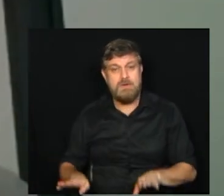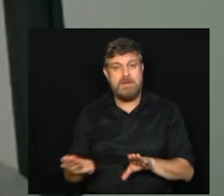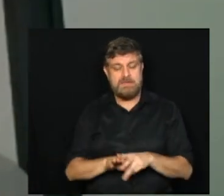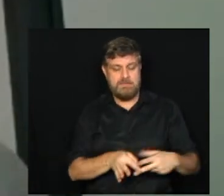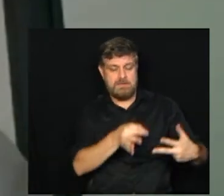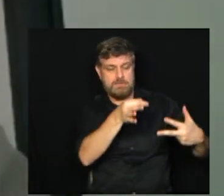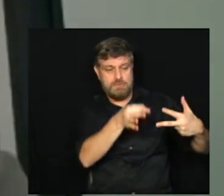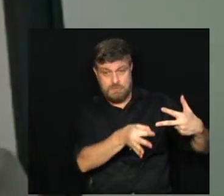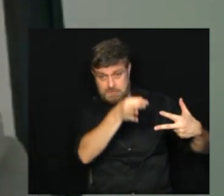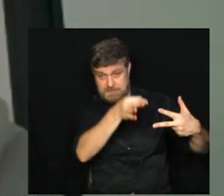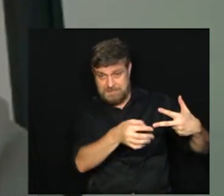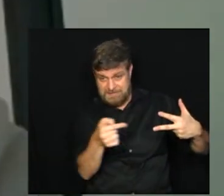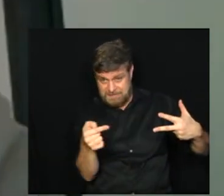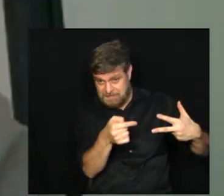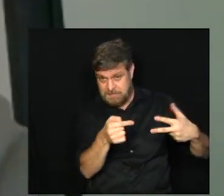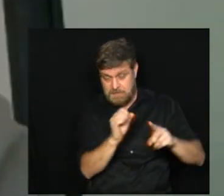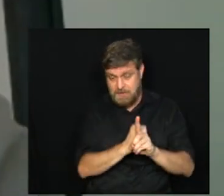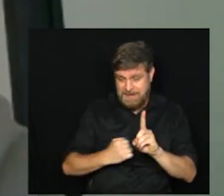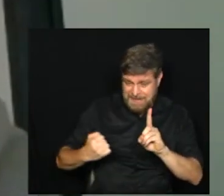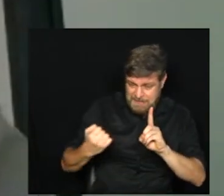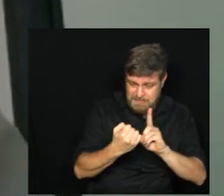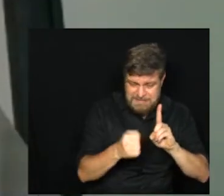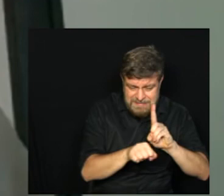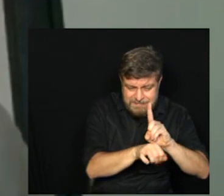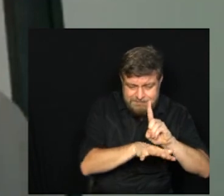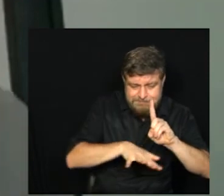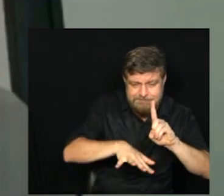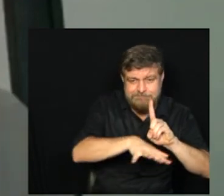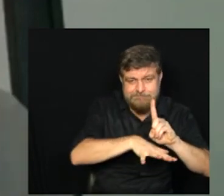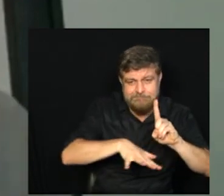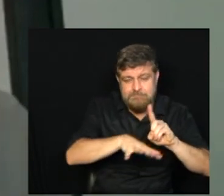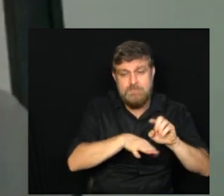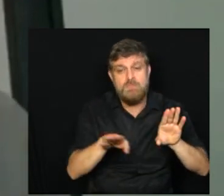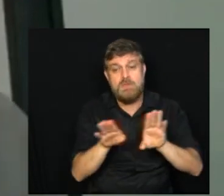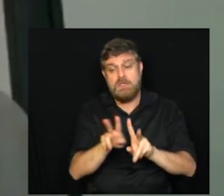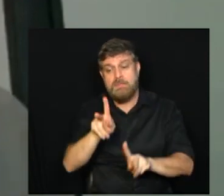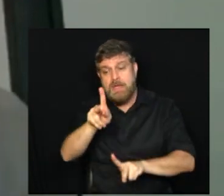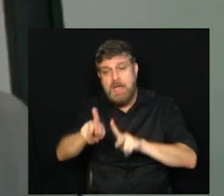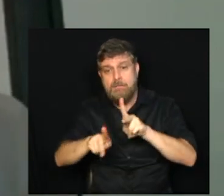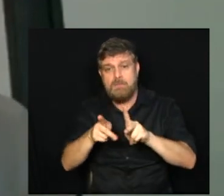Judiciário, com a sociedade civil e com a população.